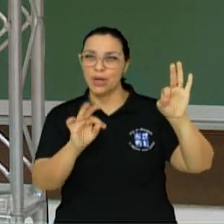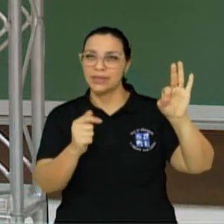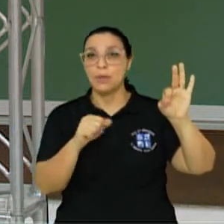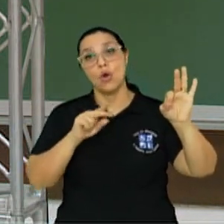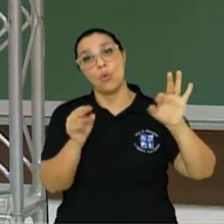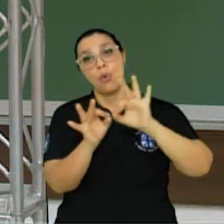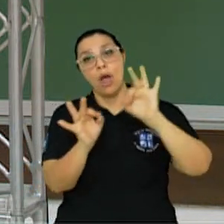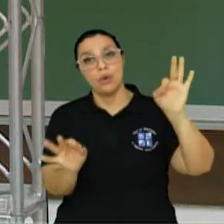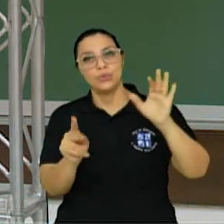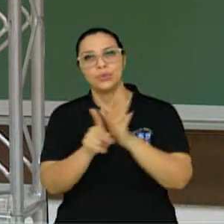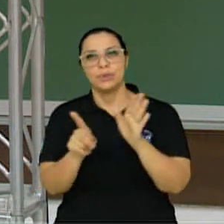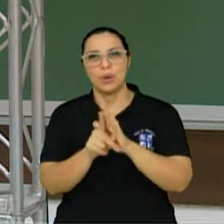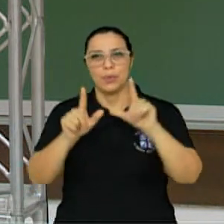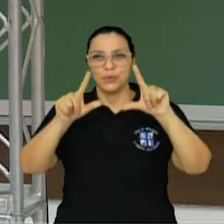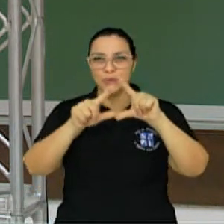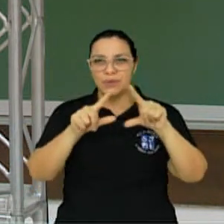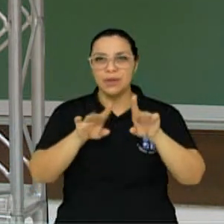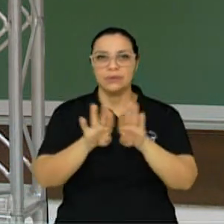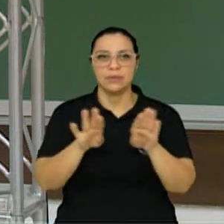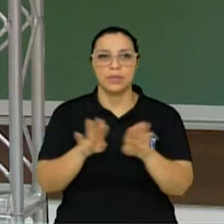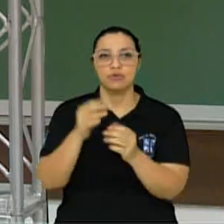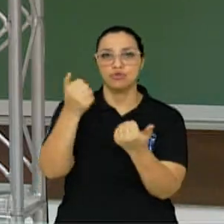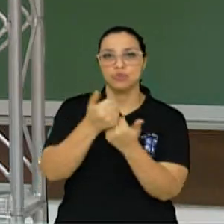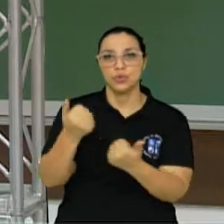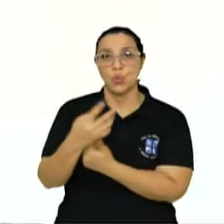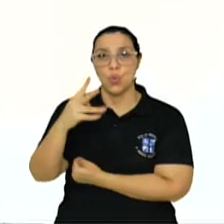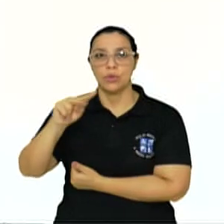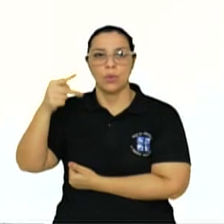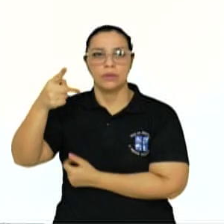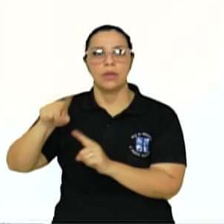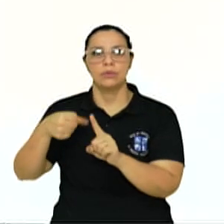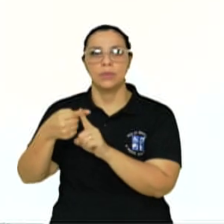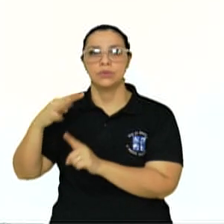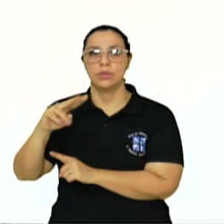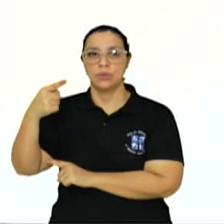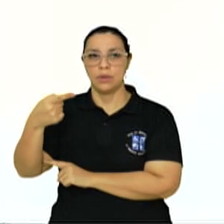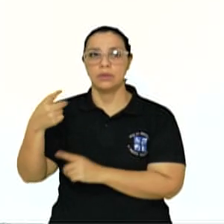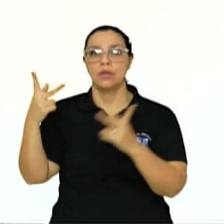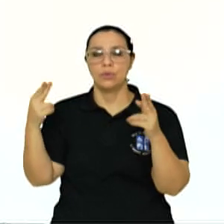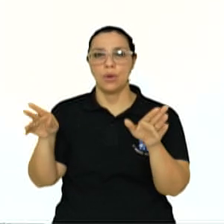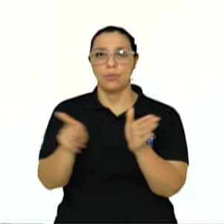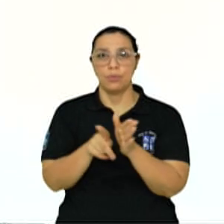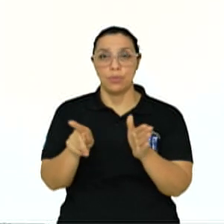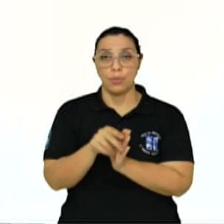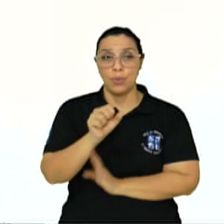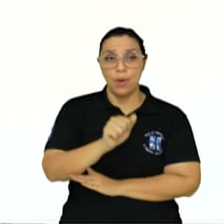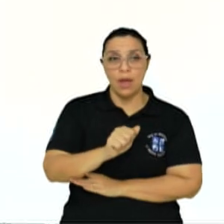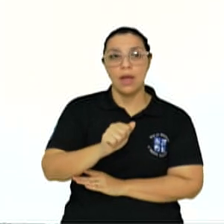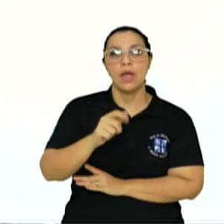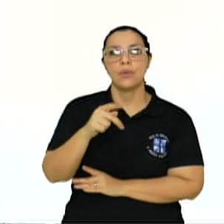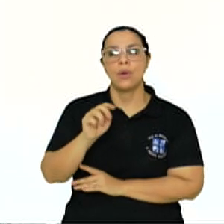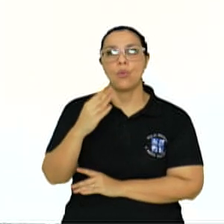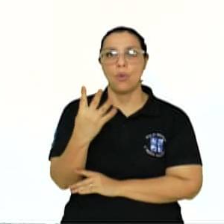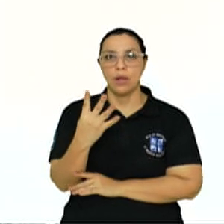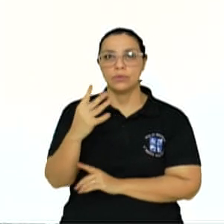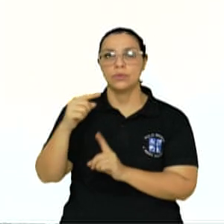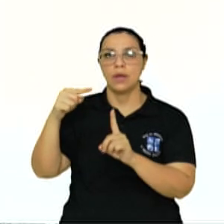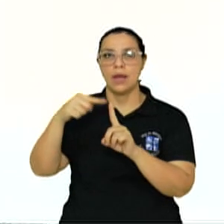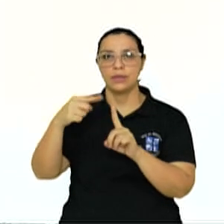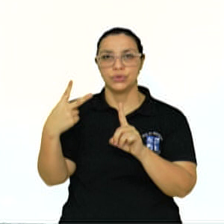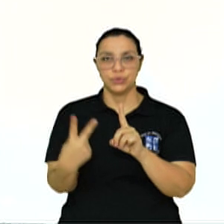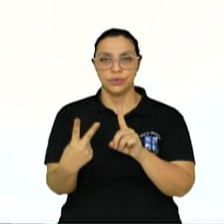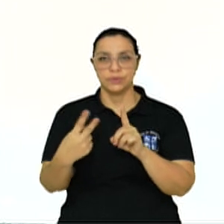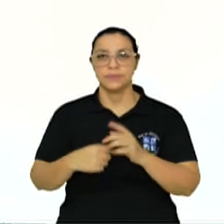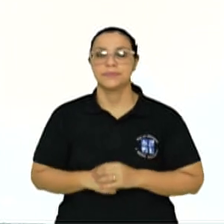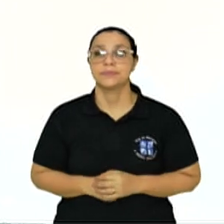ao quadrado, substituir os valores 4 e 4, quer dizer então que nós teremos como apótema da lateral 4